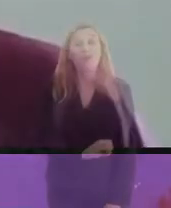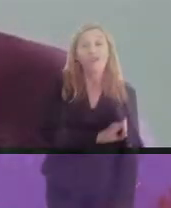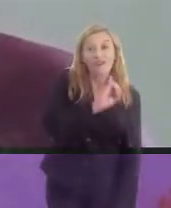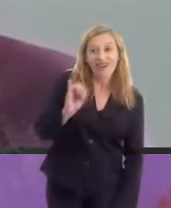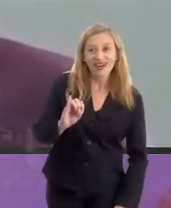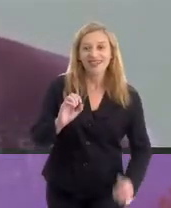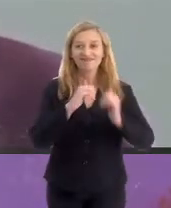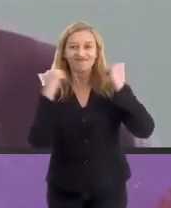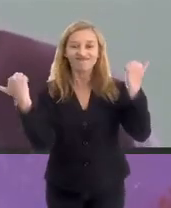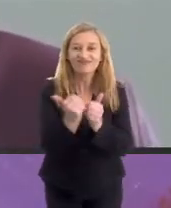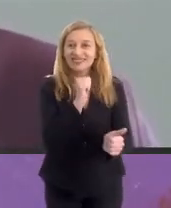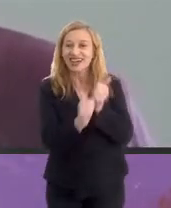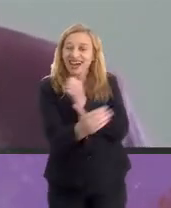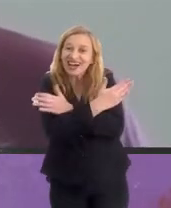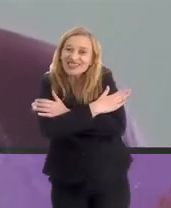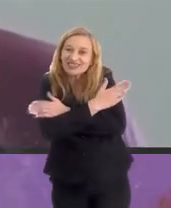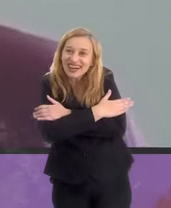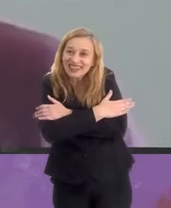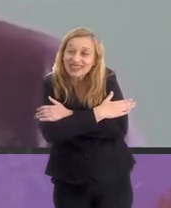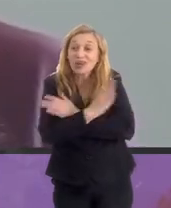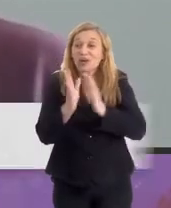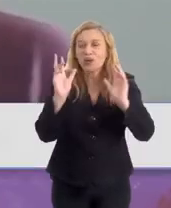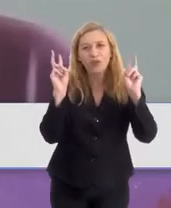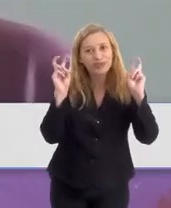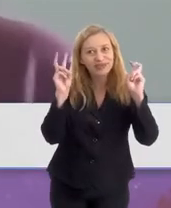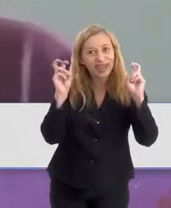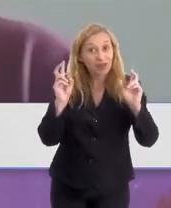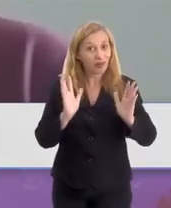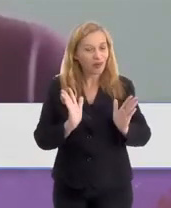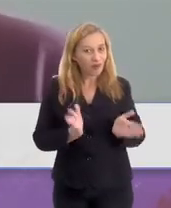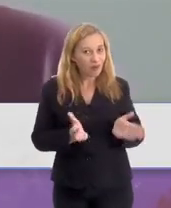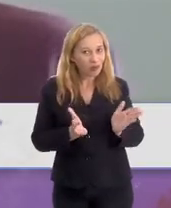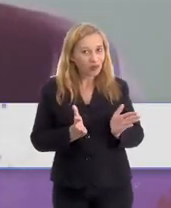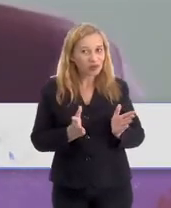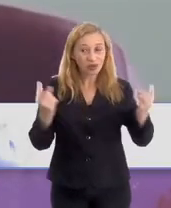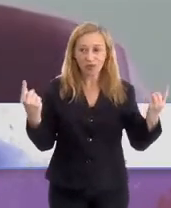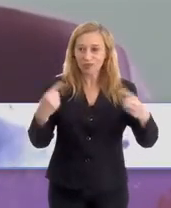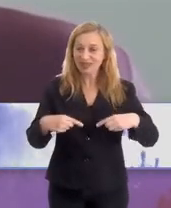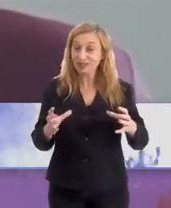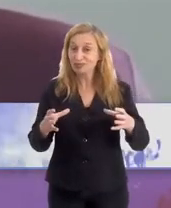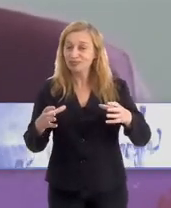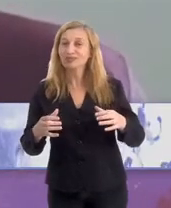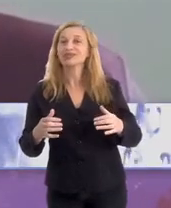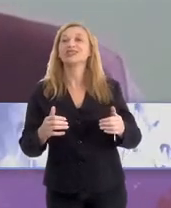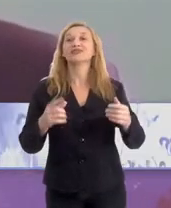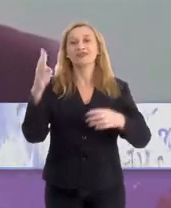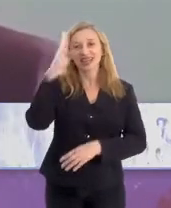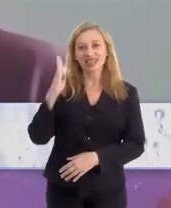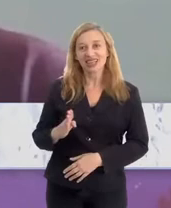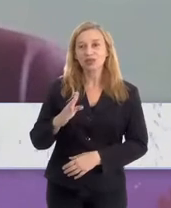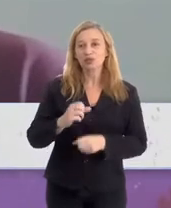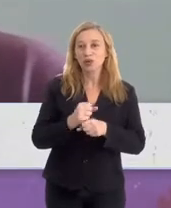oh alô amigos do Arena esportiva Aquele Abraço o tema do programa o Campeonato